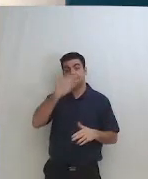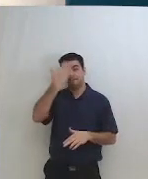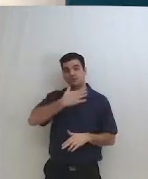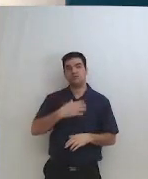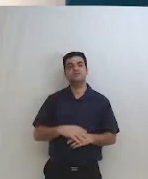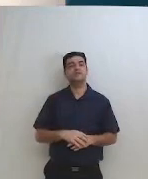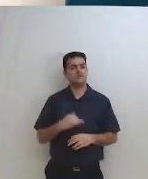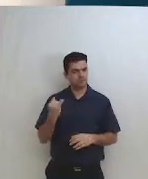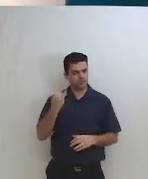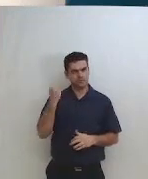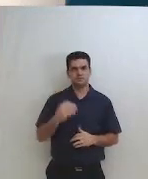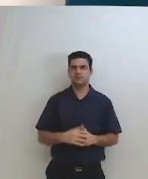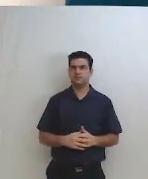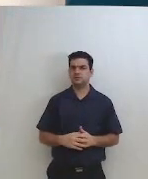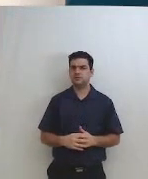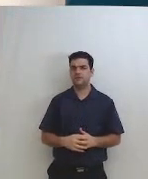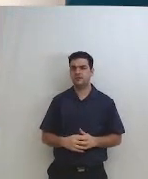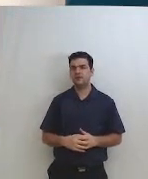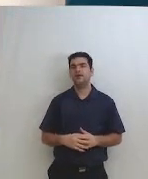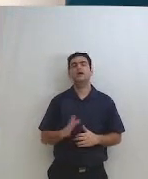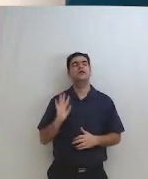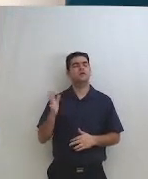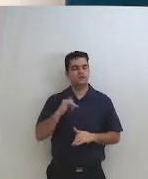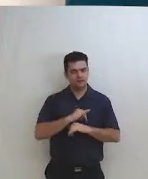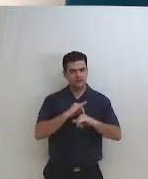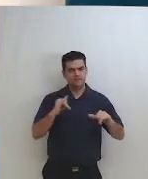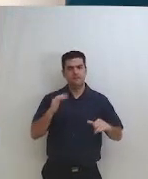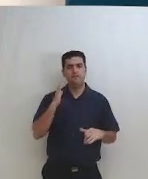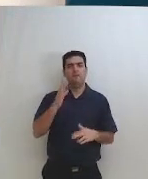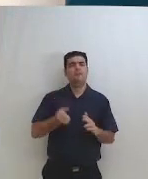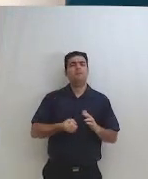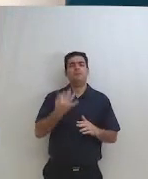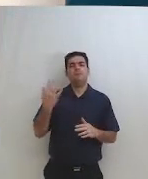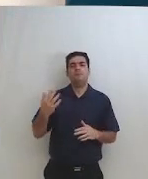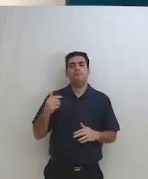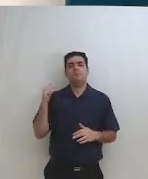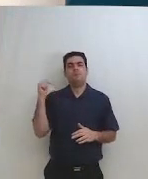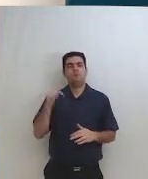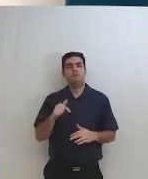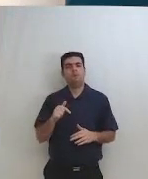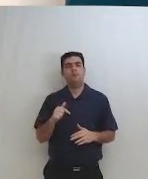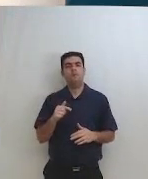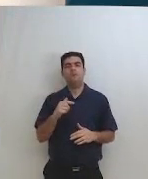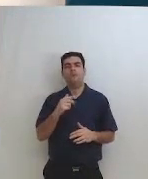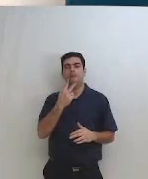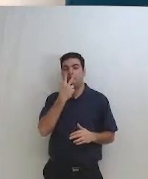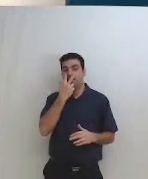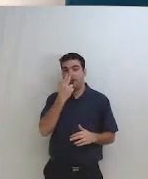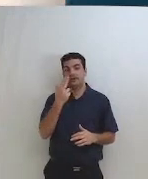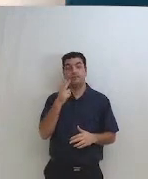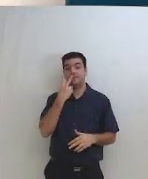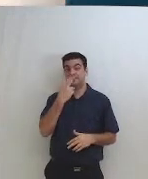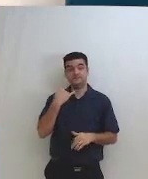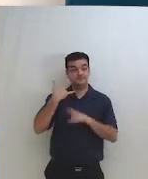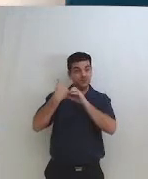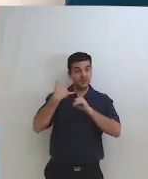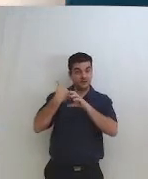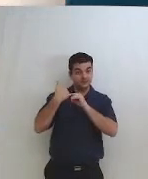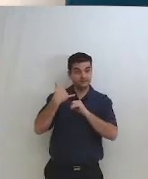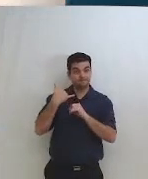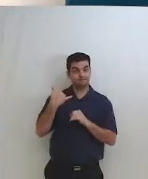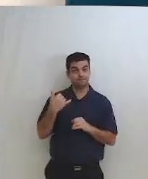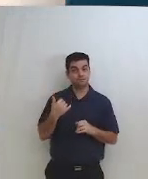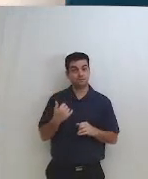cito diversos pontos. O primeiro fato diz respeito ao celular que gravou o áudio, pois